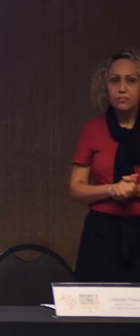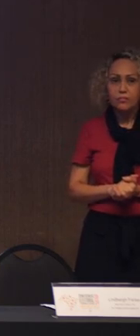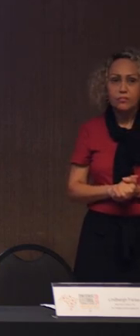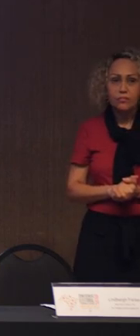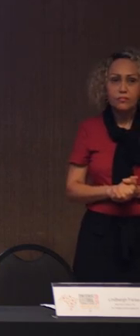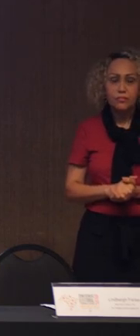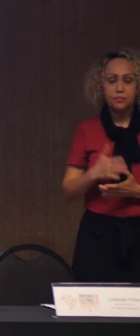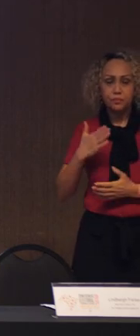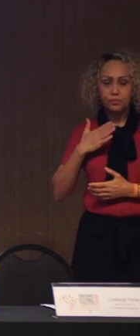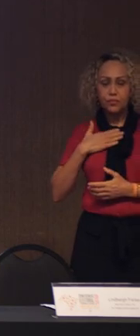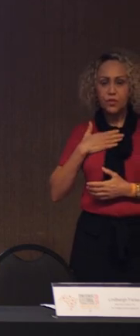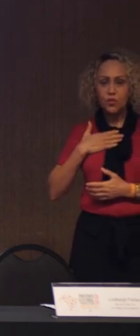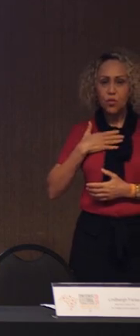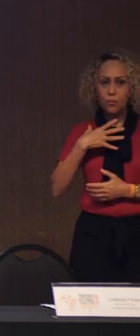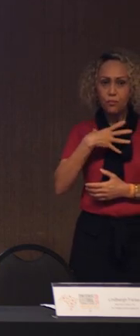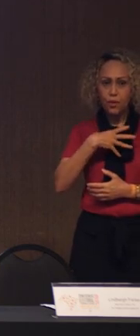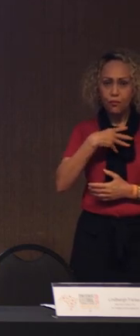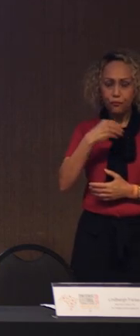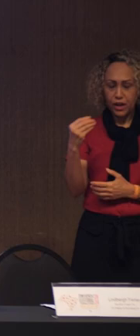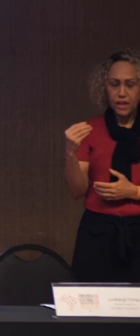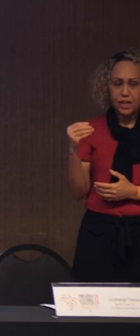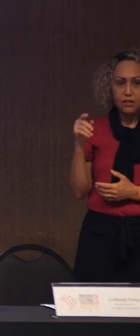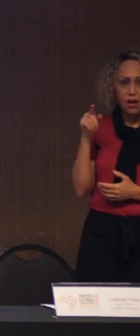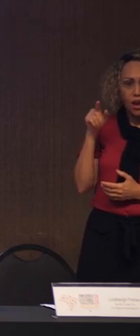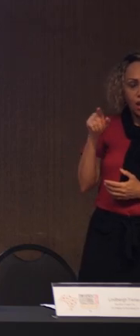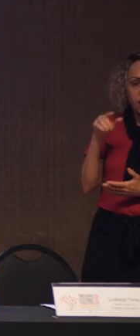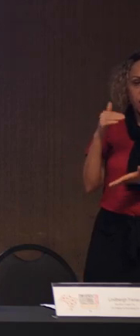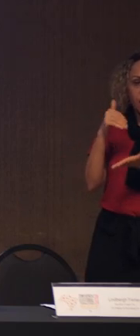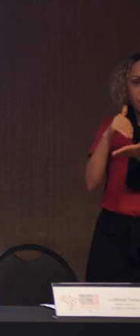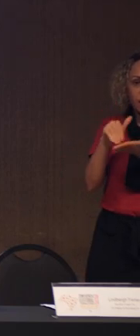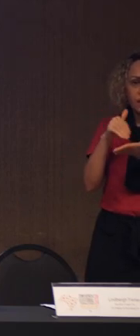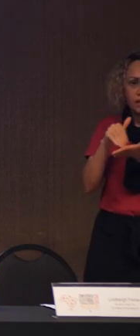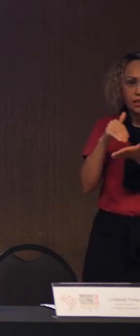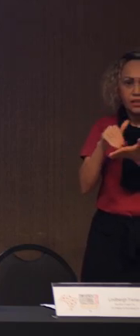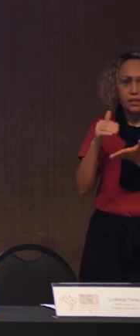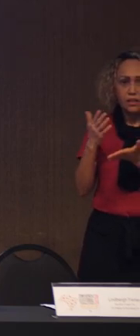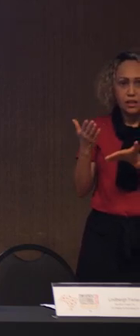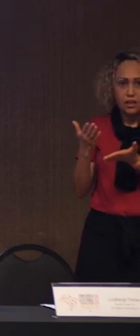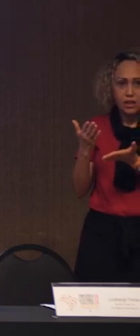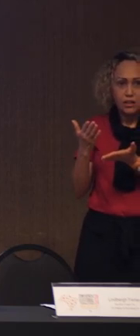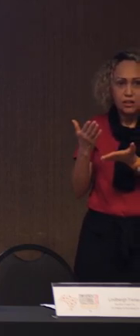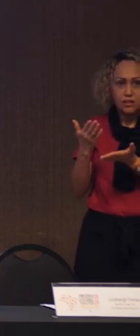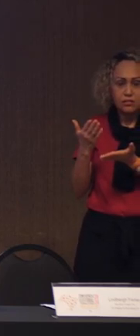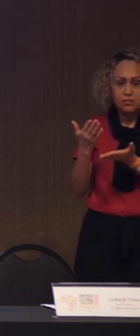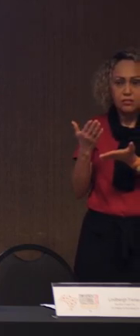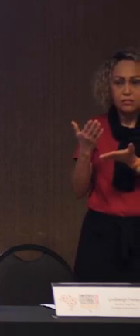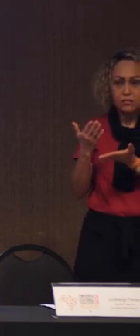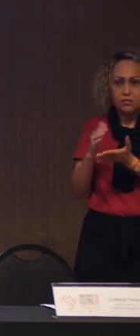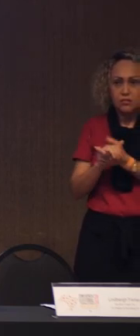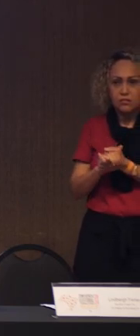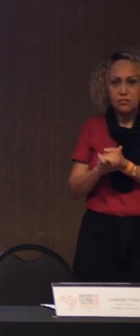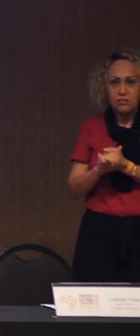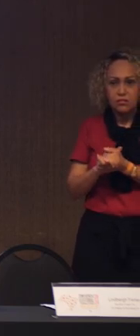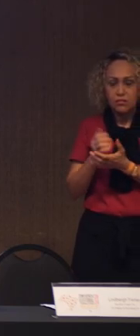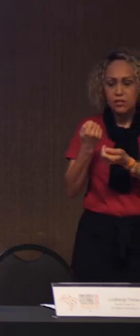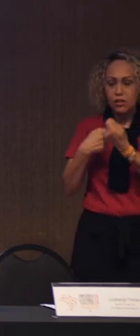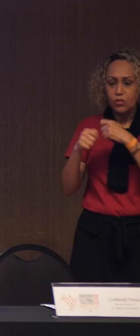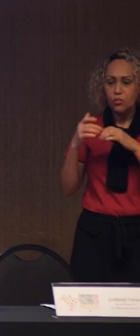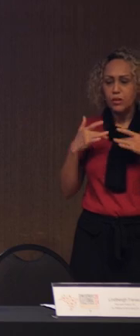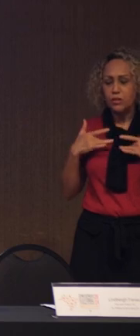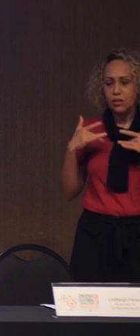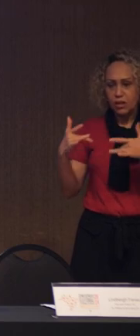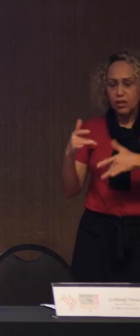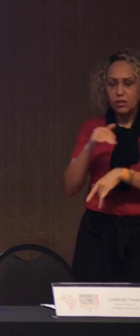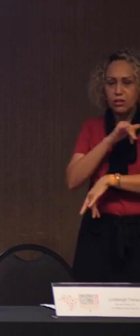na capital, por exemplo, nós estamos fazendo agora na Mangueira, no Morro da Mangueira, uma fábrica de souvenir. Porque os souvenirs que vendem no Rio de Janeiro